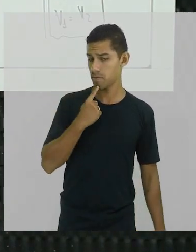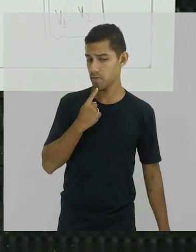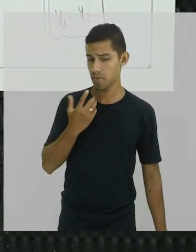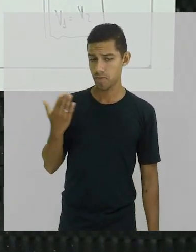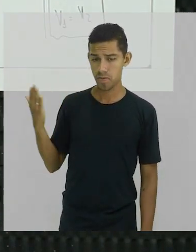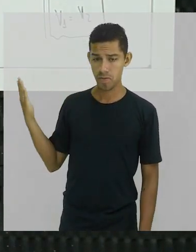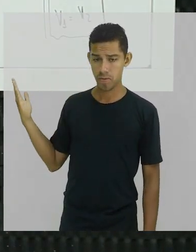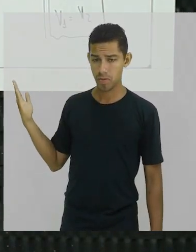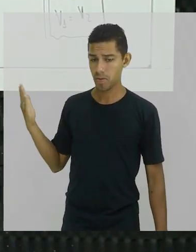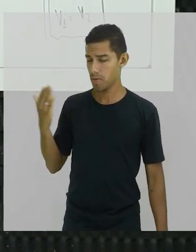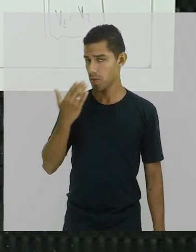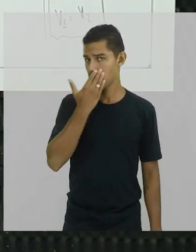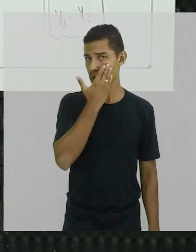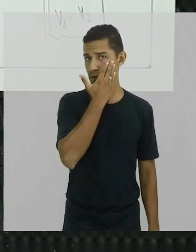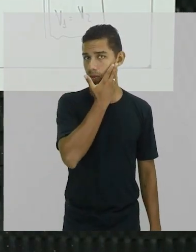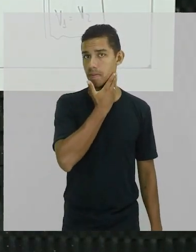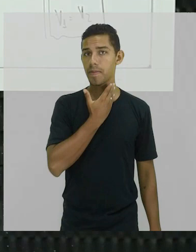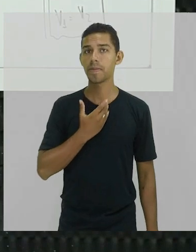Certo?